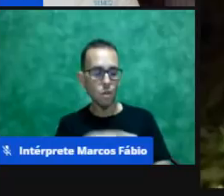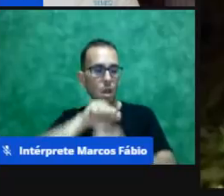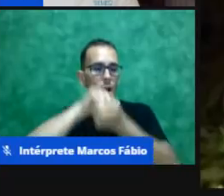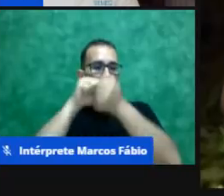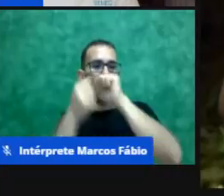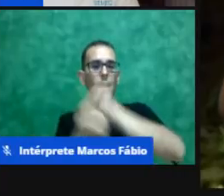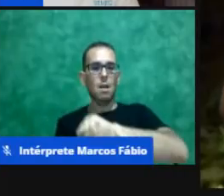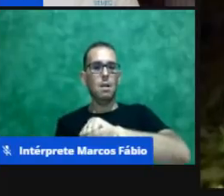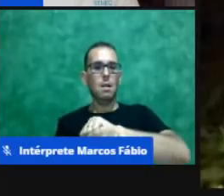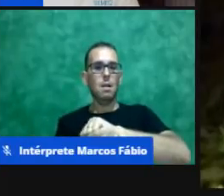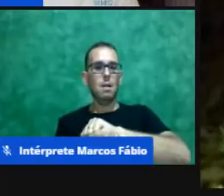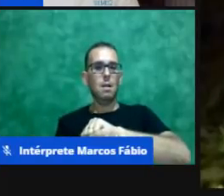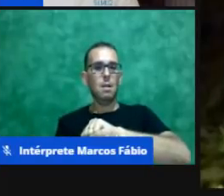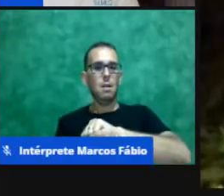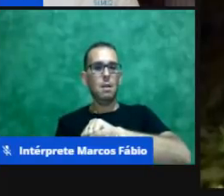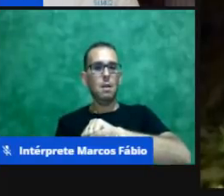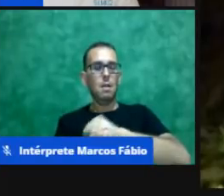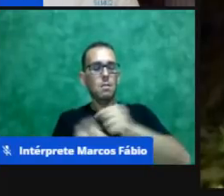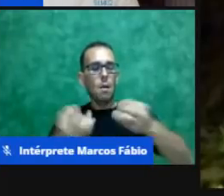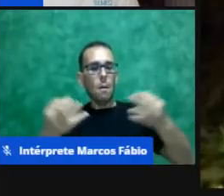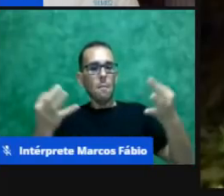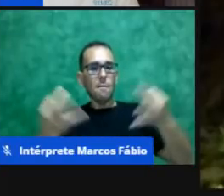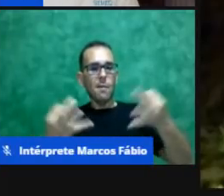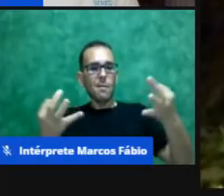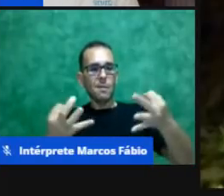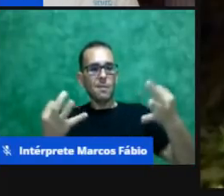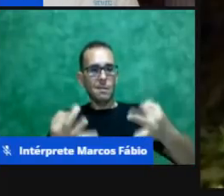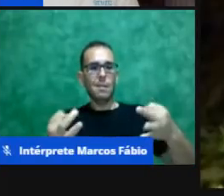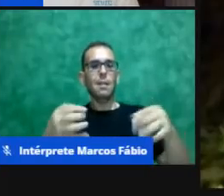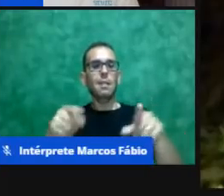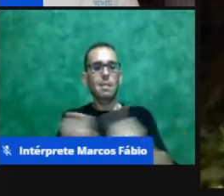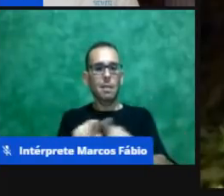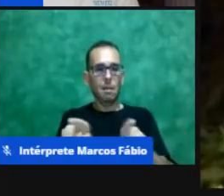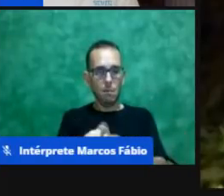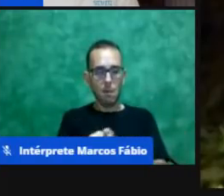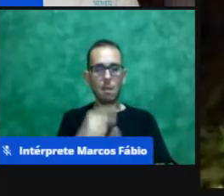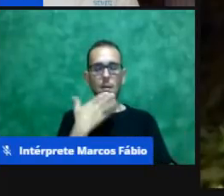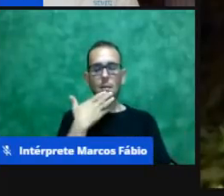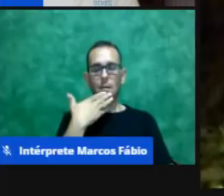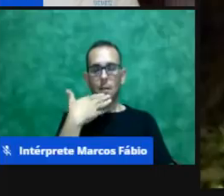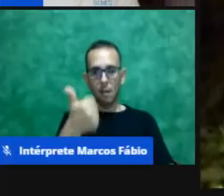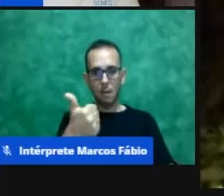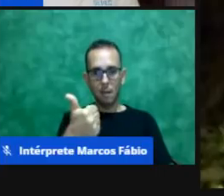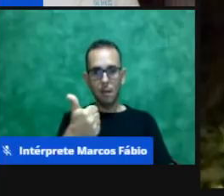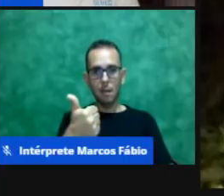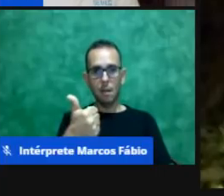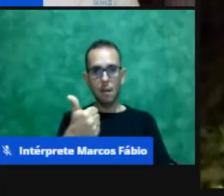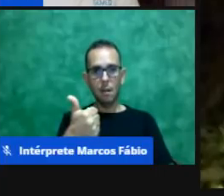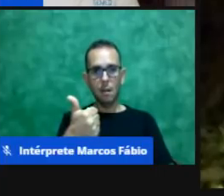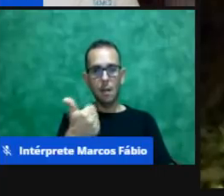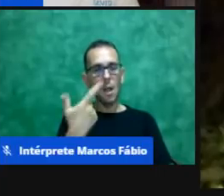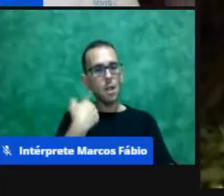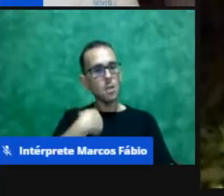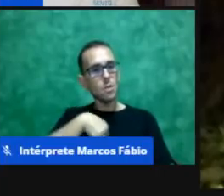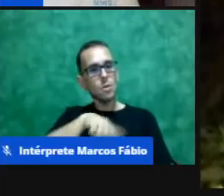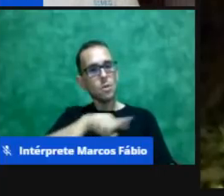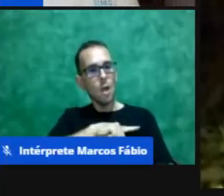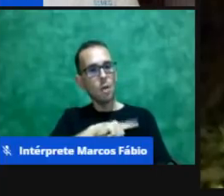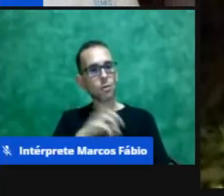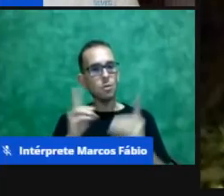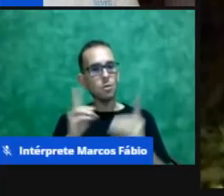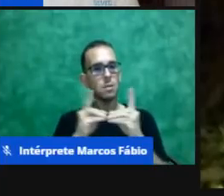essa palavra, nos aperfeiçoar, eu acho que talvez seria o termo mais correto, com relação às nossas